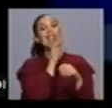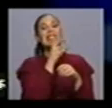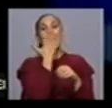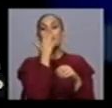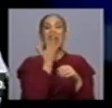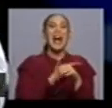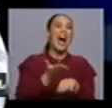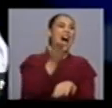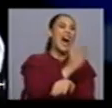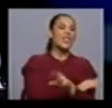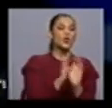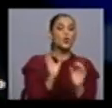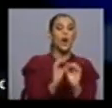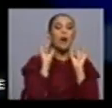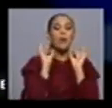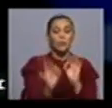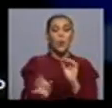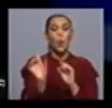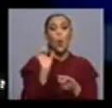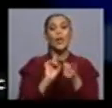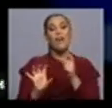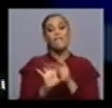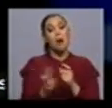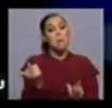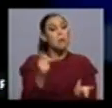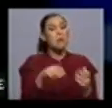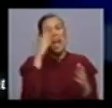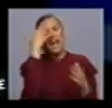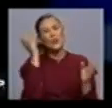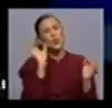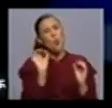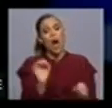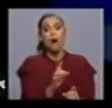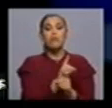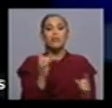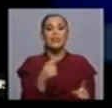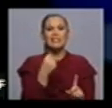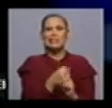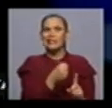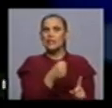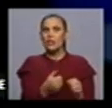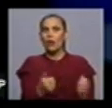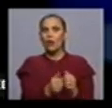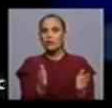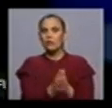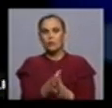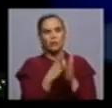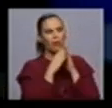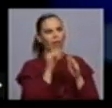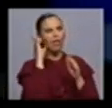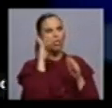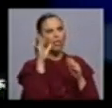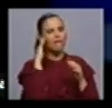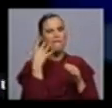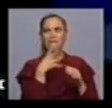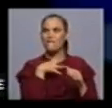passado precisamente esse tipo de eventos. E, portanto, é uma galáxia que desafia todos os nossos modelos teóricos,